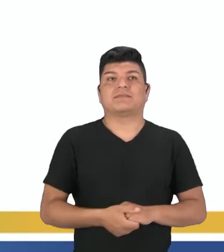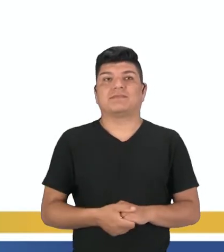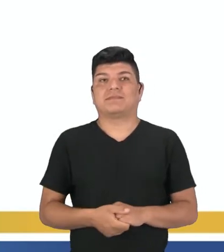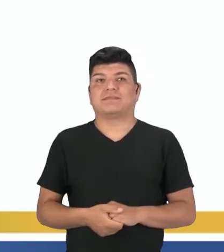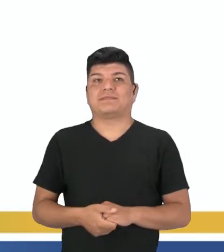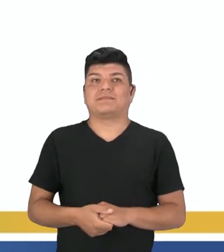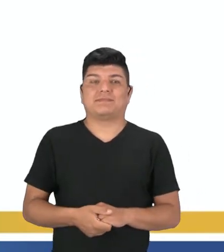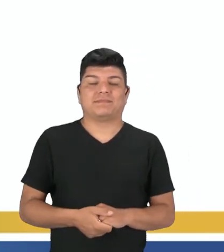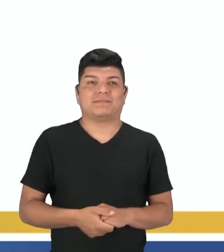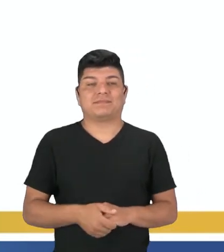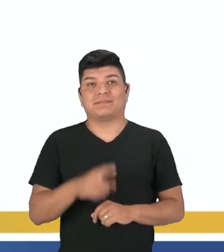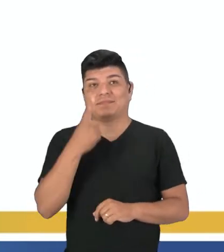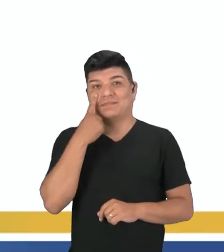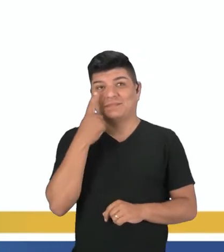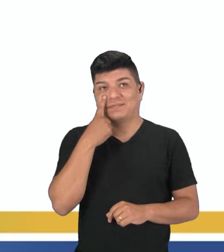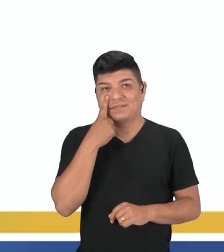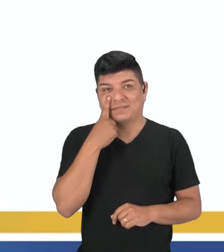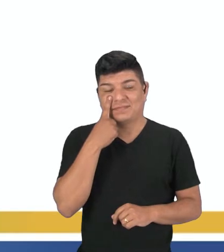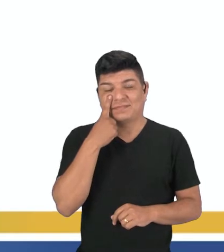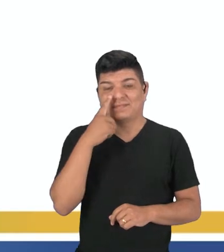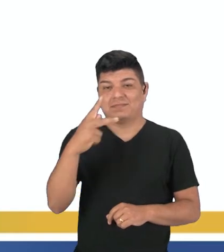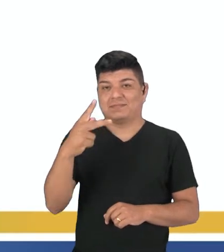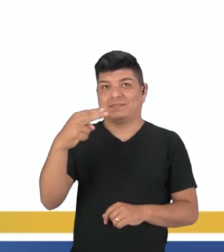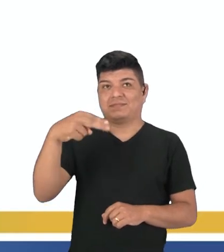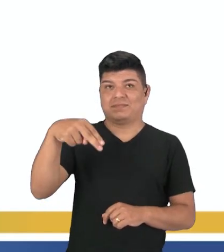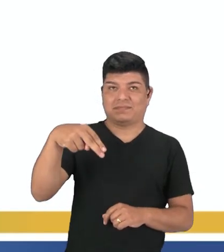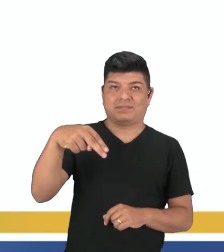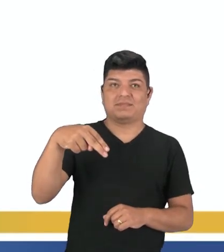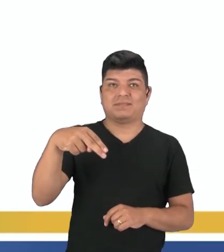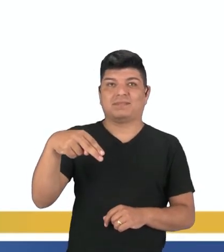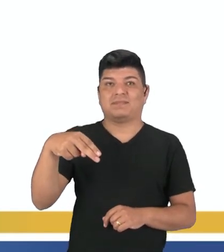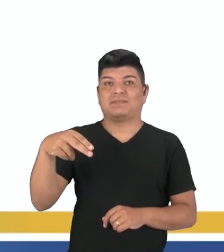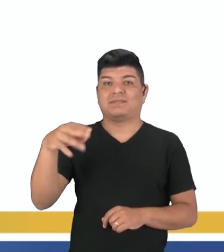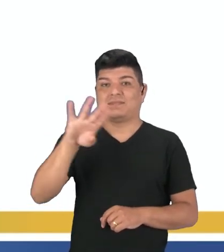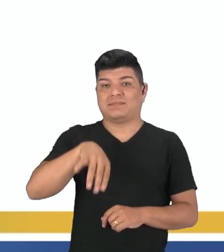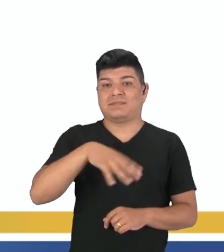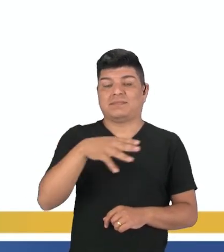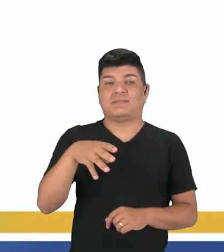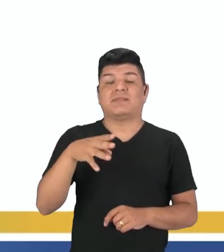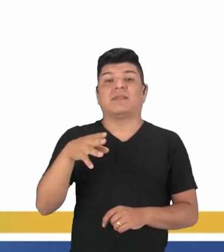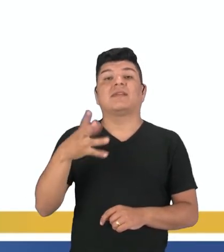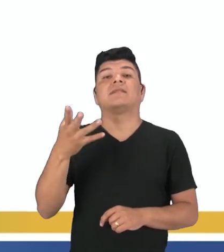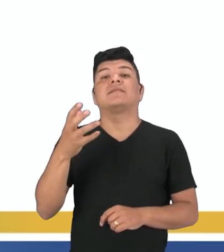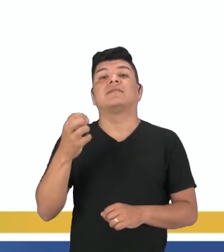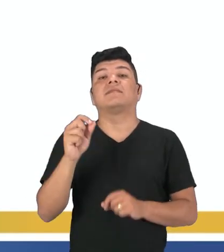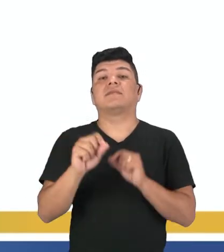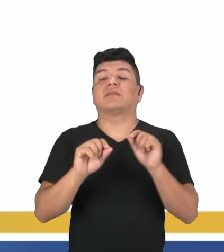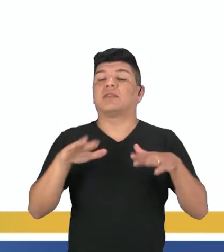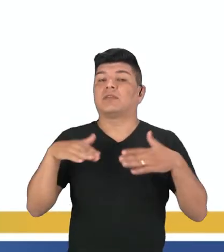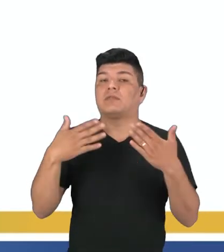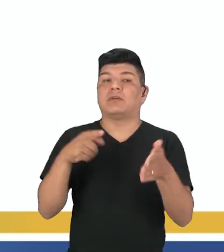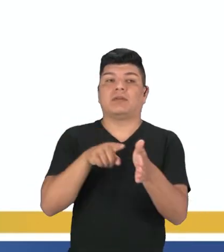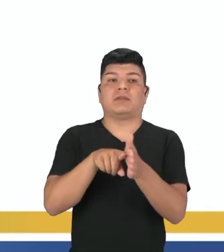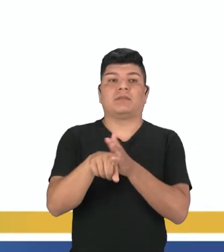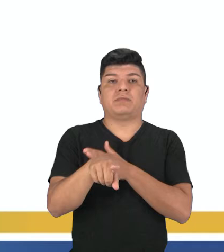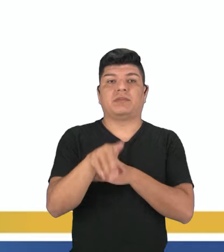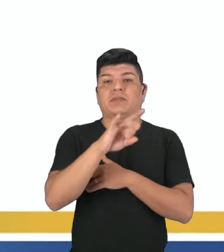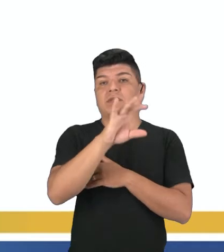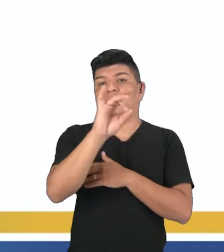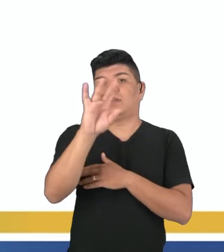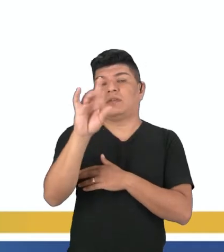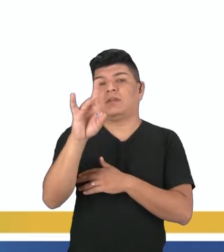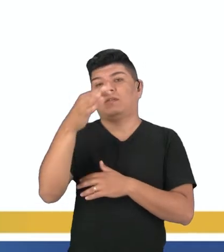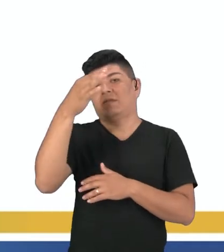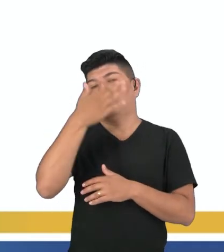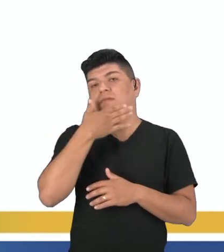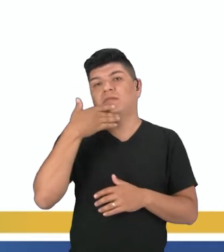Tá em português. Observe os pronomes interrogativos da caixa abaixo e diga em qual pergunta cada um se